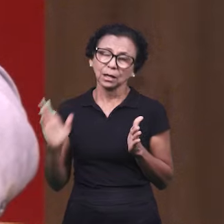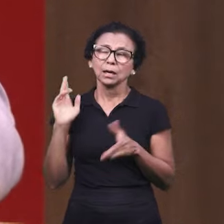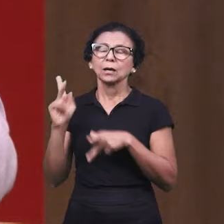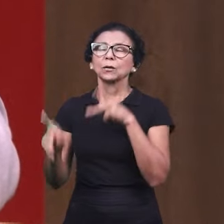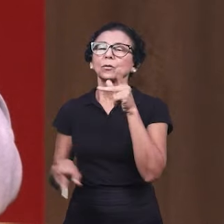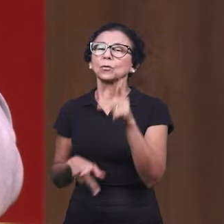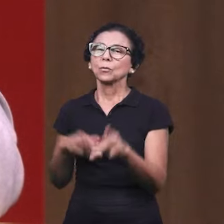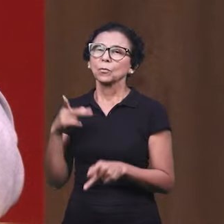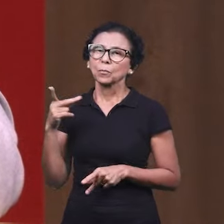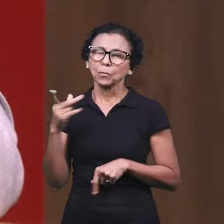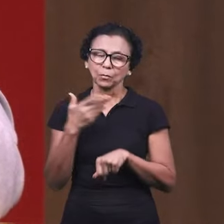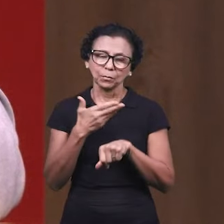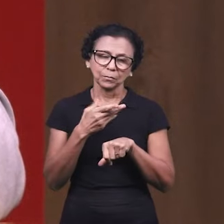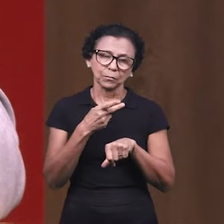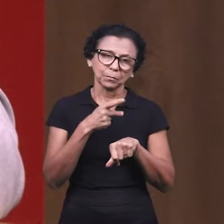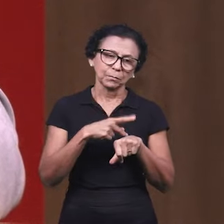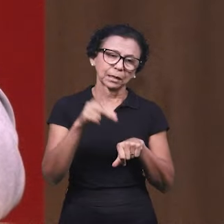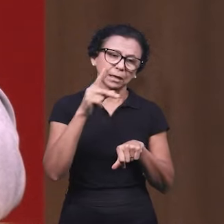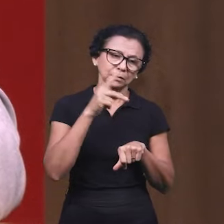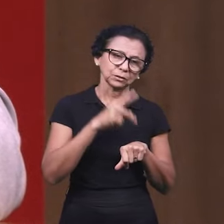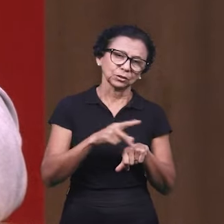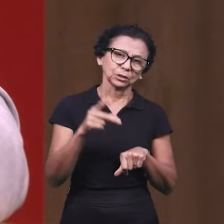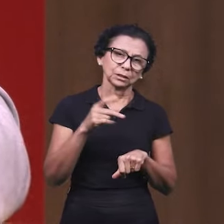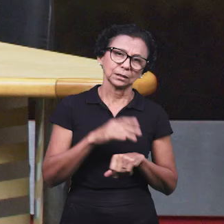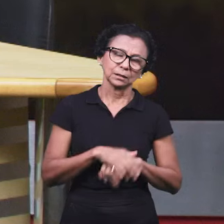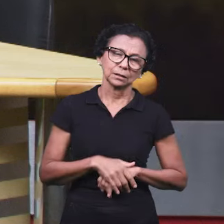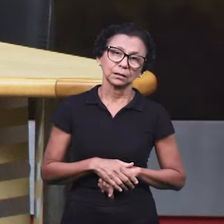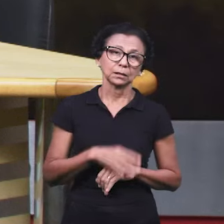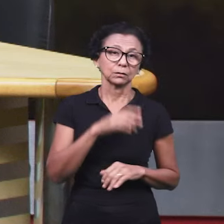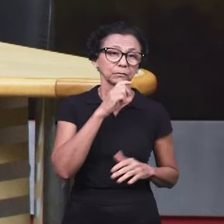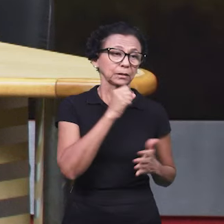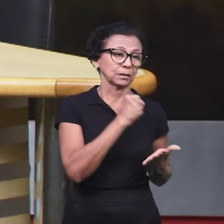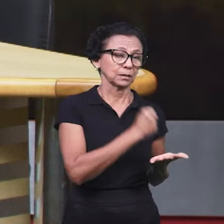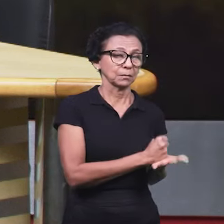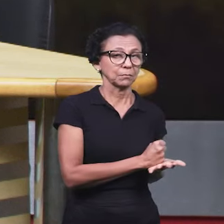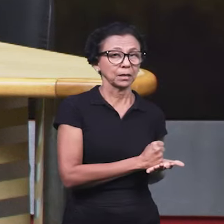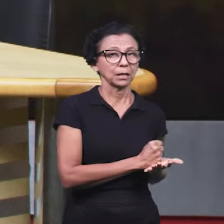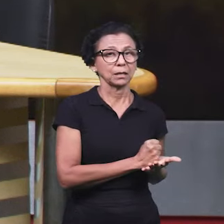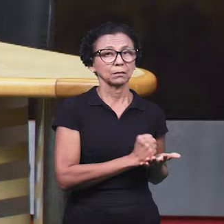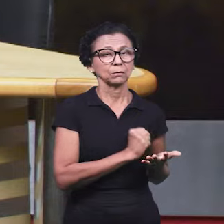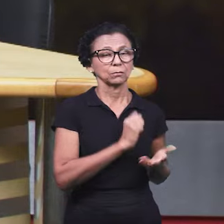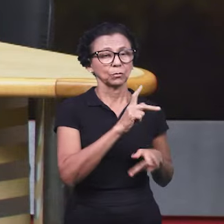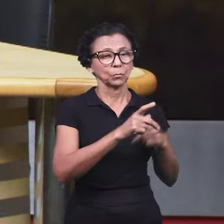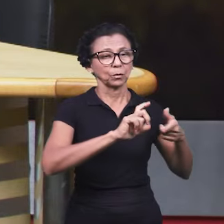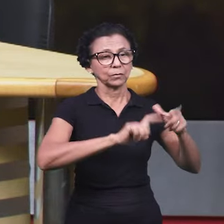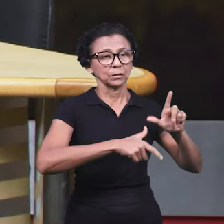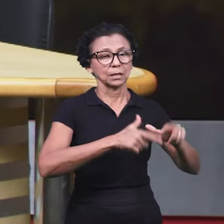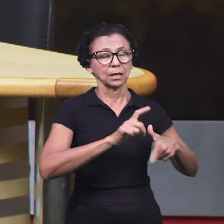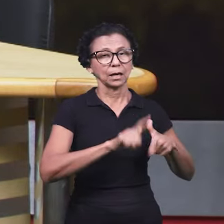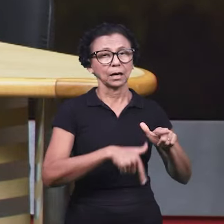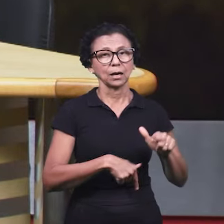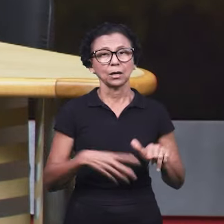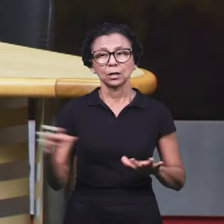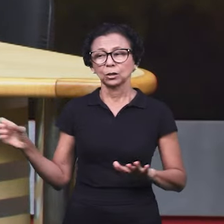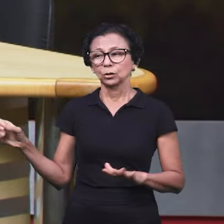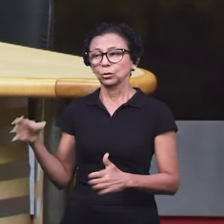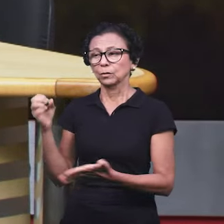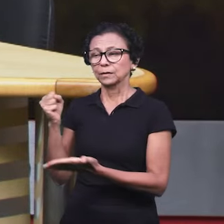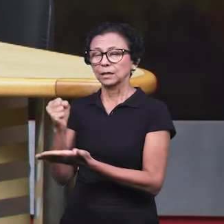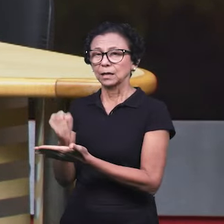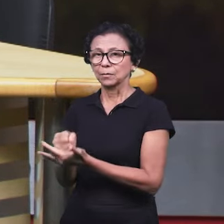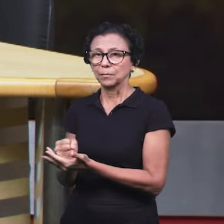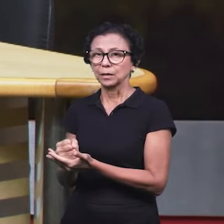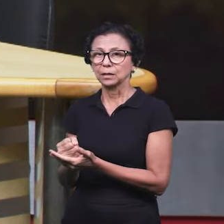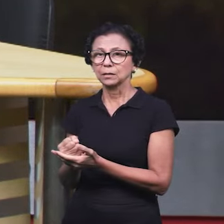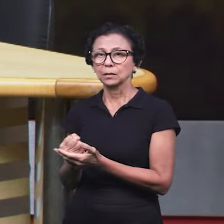executada né Por um povo no velho testamento povo de Israel no Novo Testamento os gentios passaram a ser